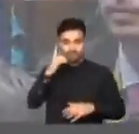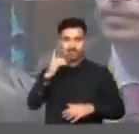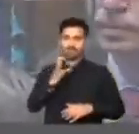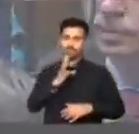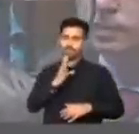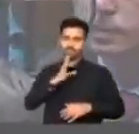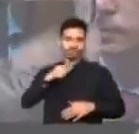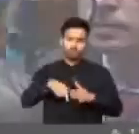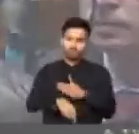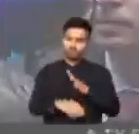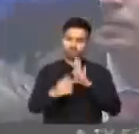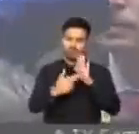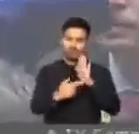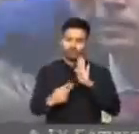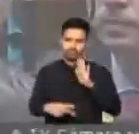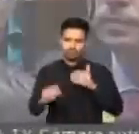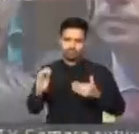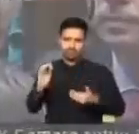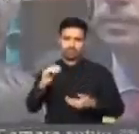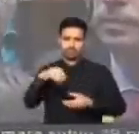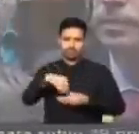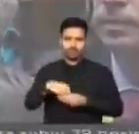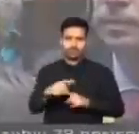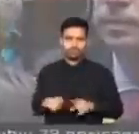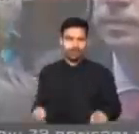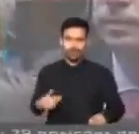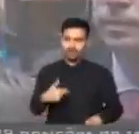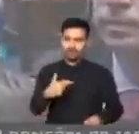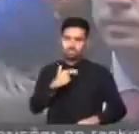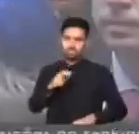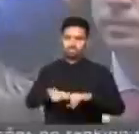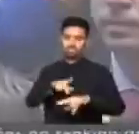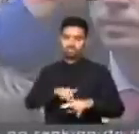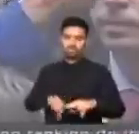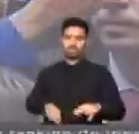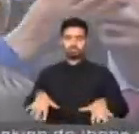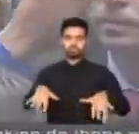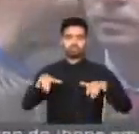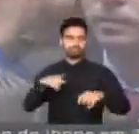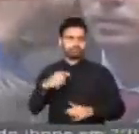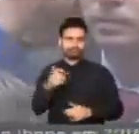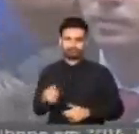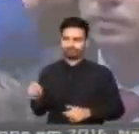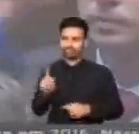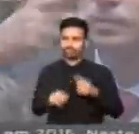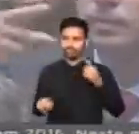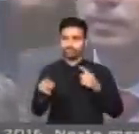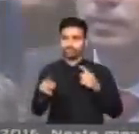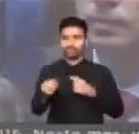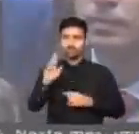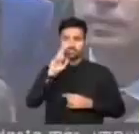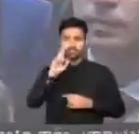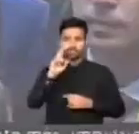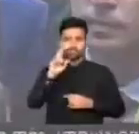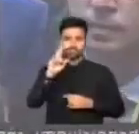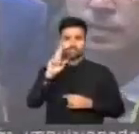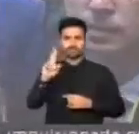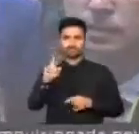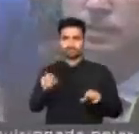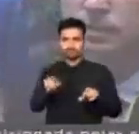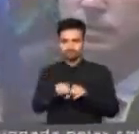o regimento, mas não era para estar sentado nessa cadeira. O senhor presidente não era para estar, e esses que estão